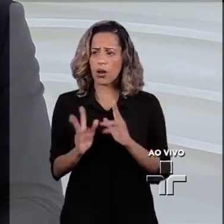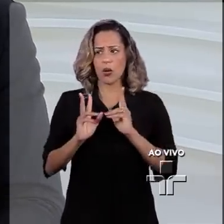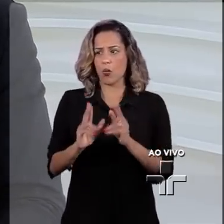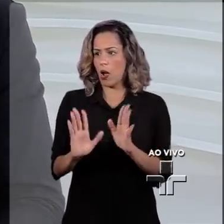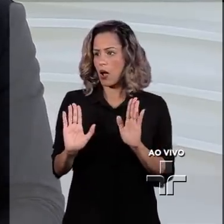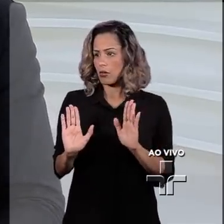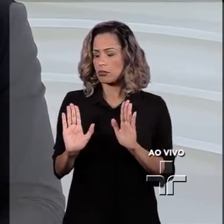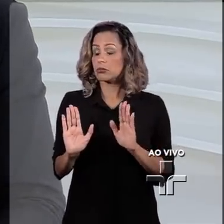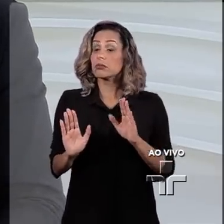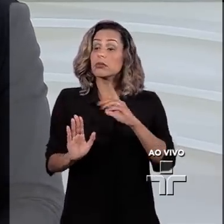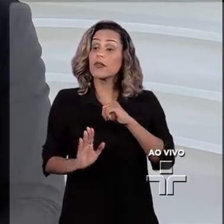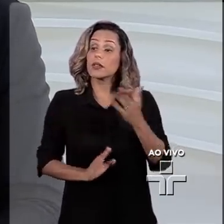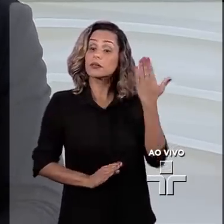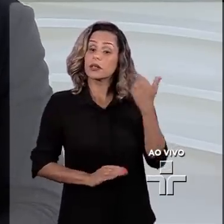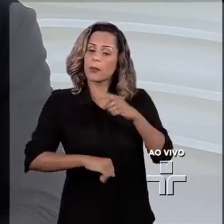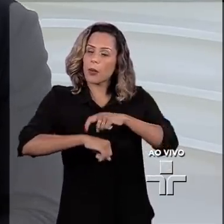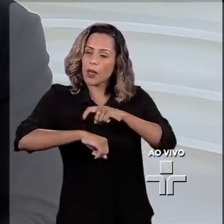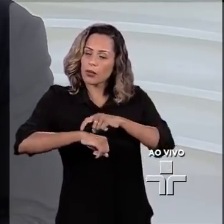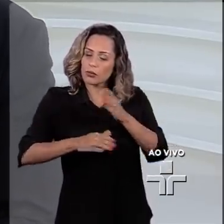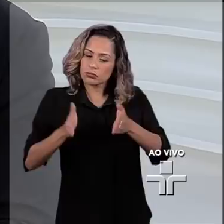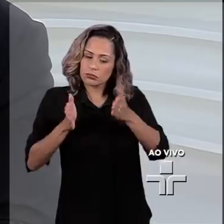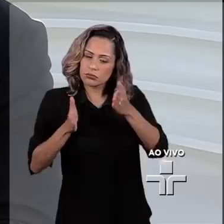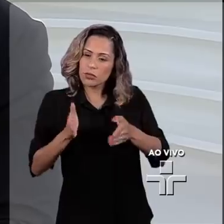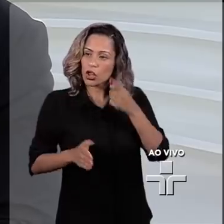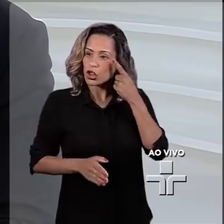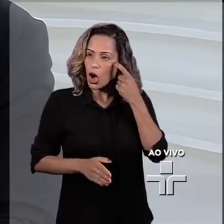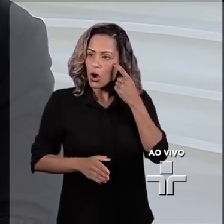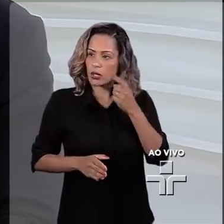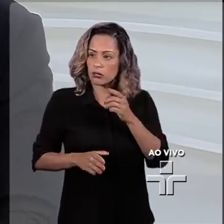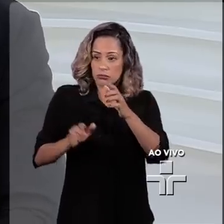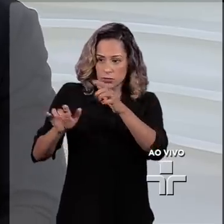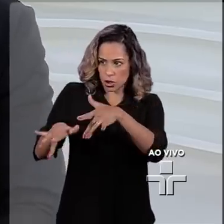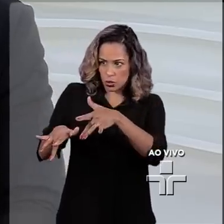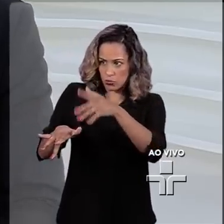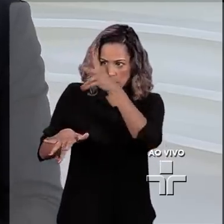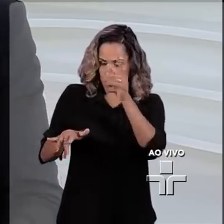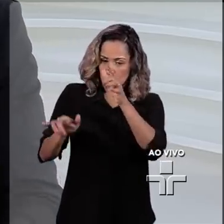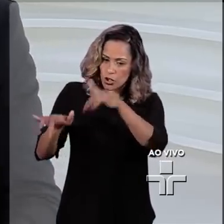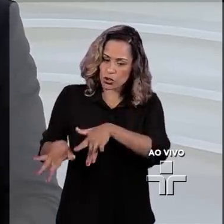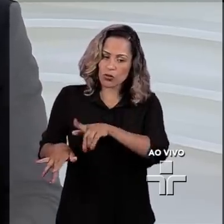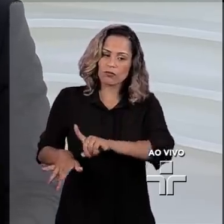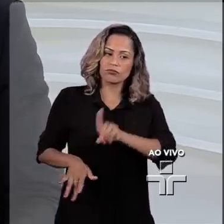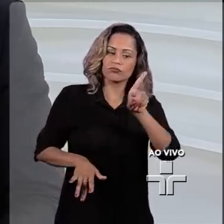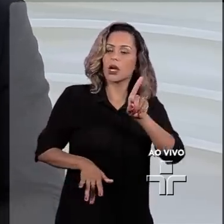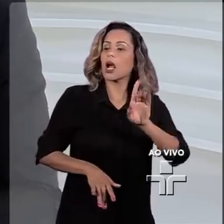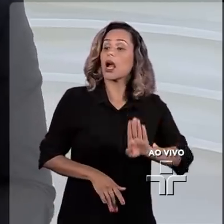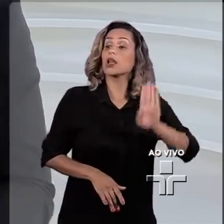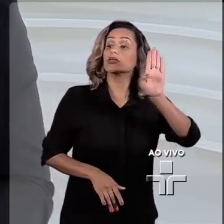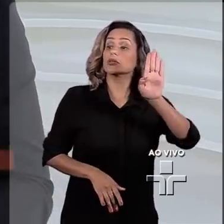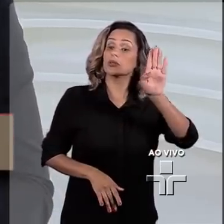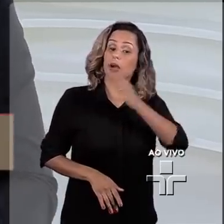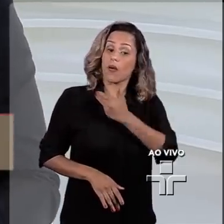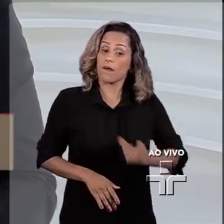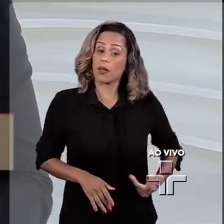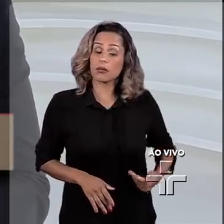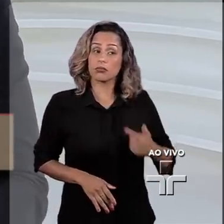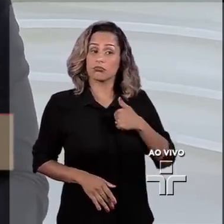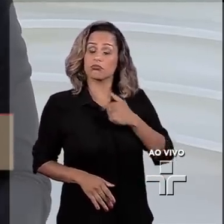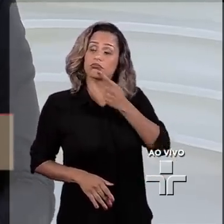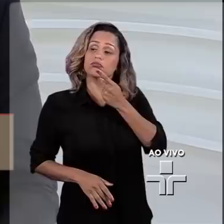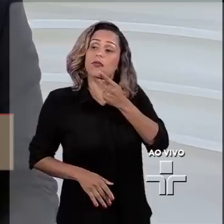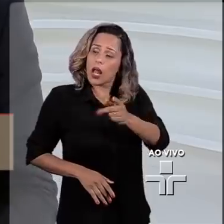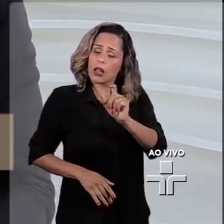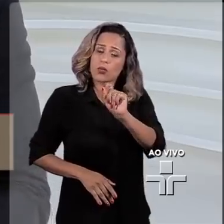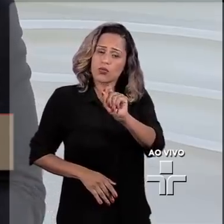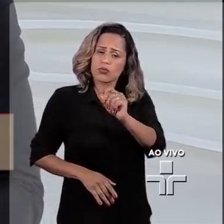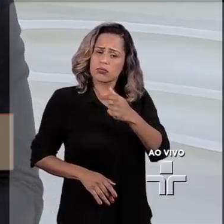Dória saiu da prefeitura e foi se candidatar a governador, eu falei exatamente isso. Eu tenho o meu jeito, eu